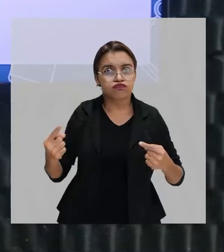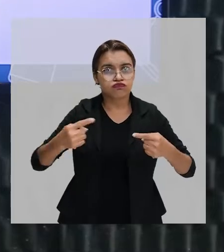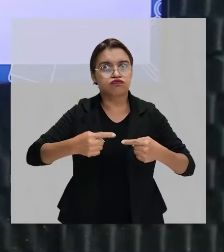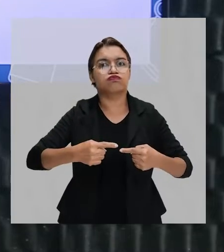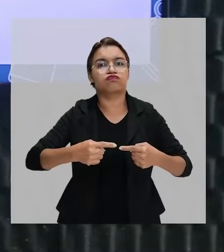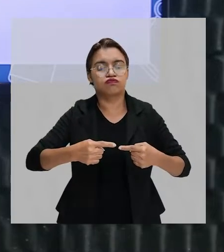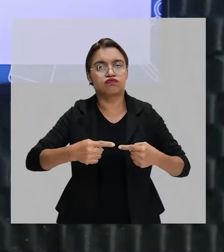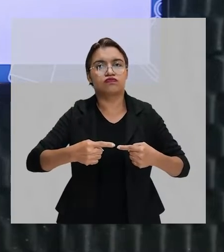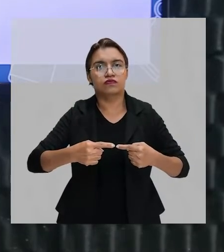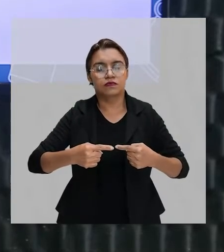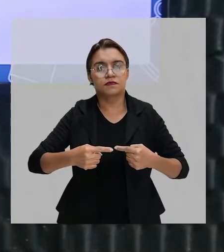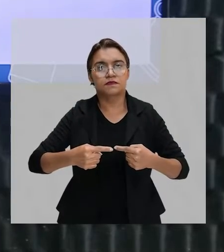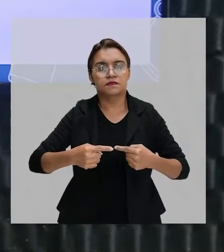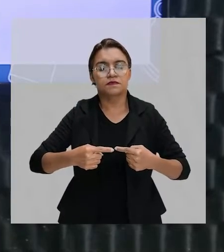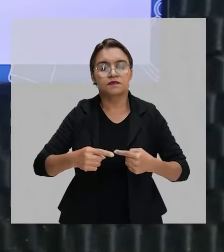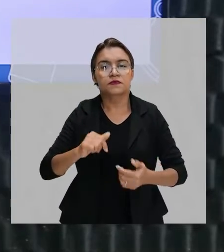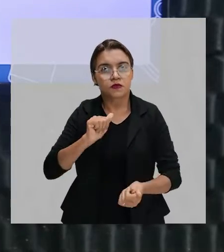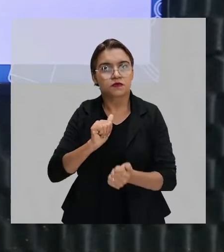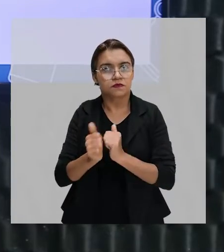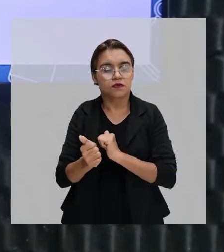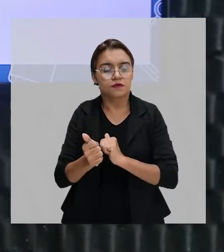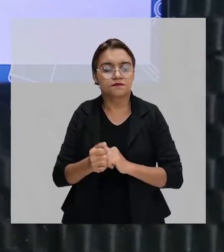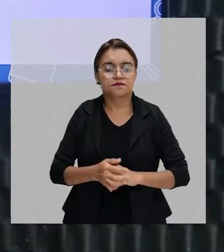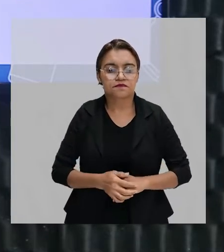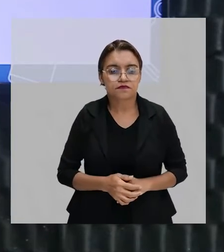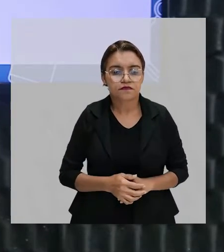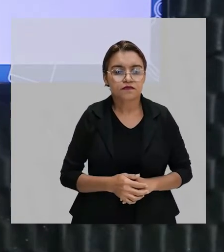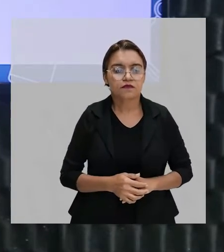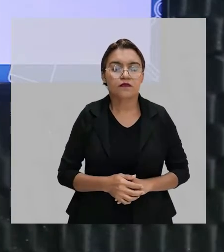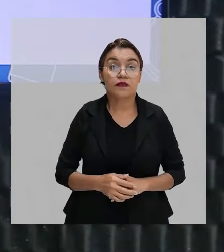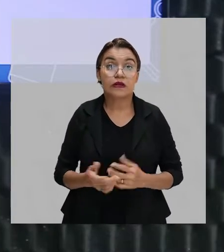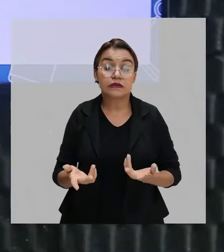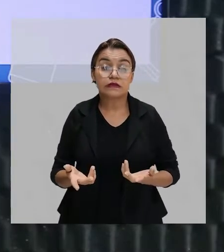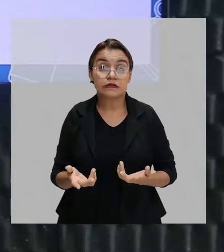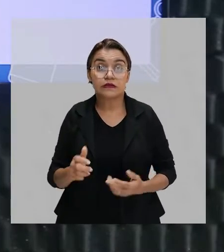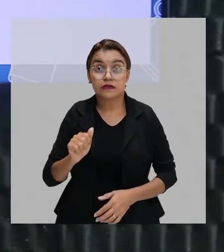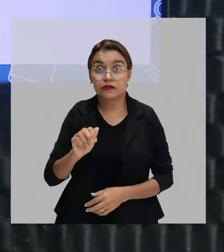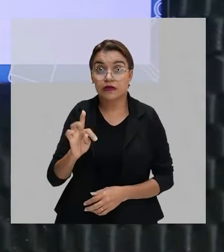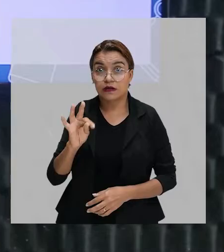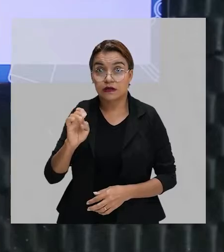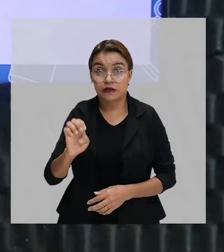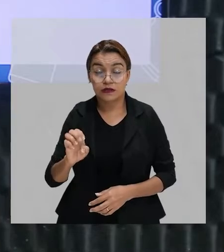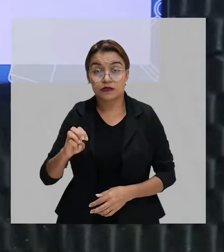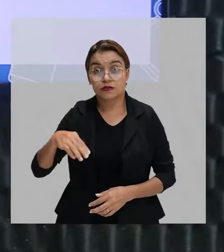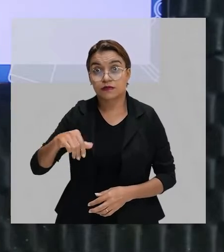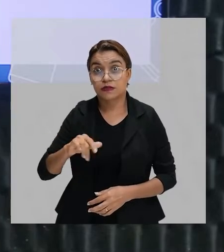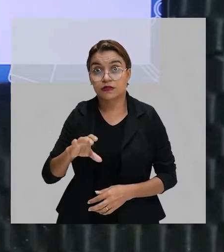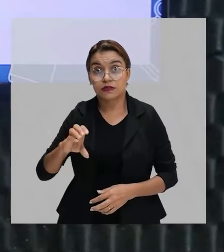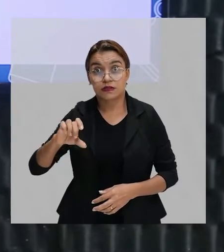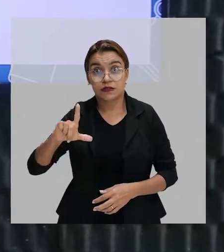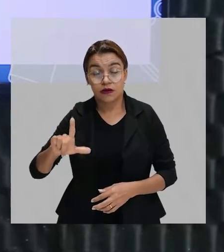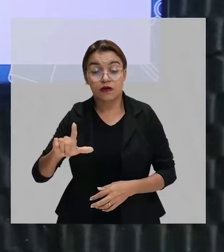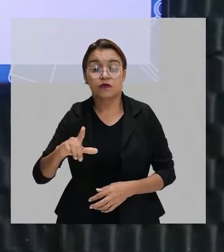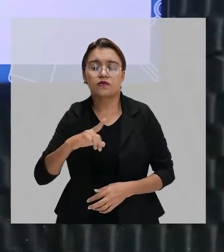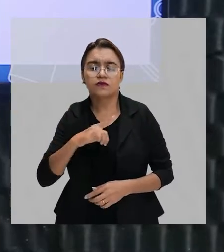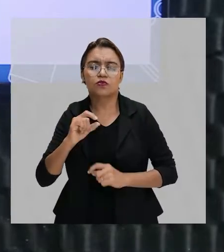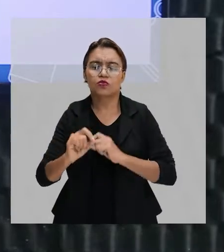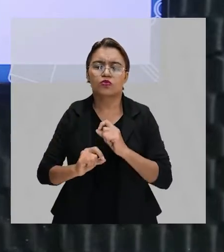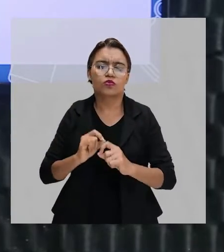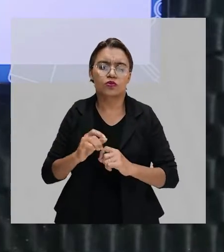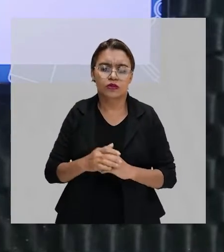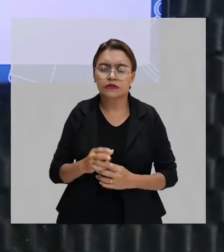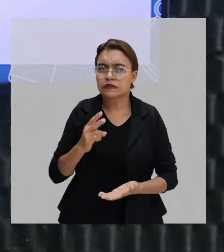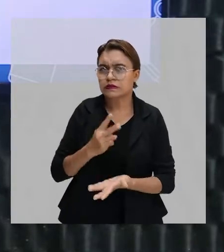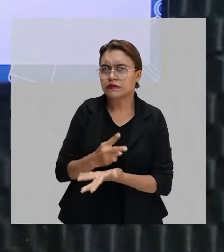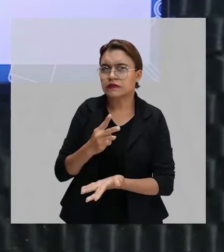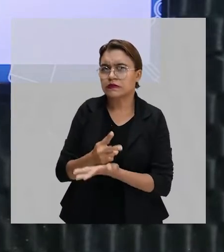si é aquele processo de esportivização e a arte marcial ela sempre